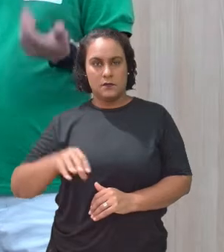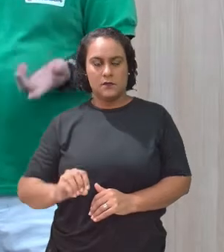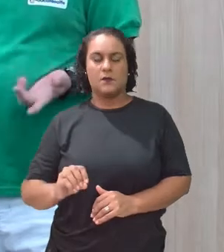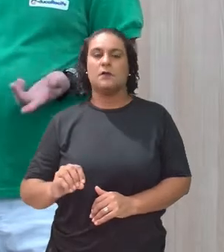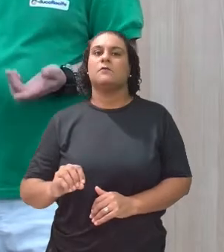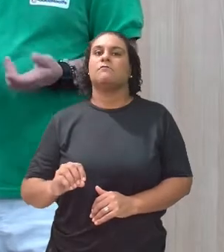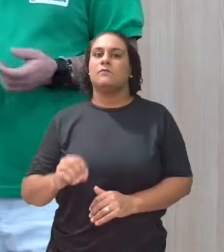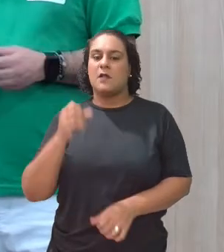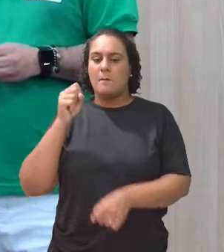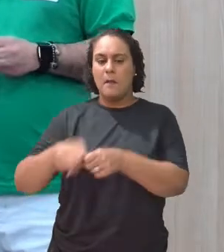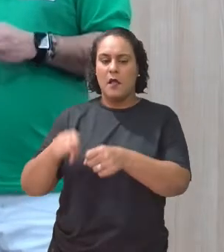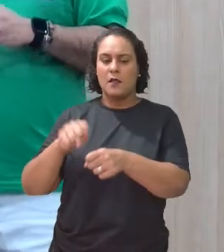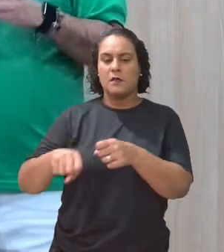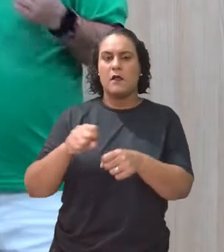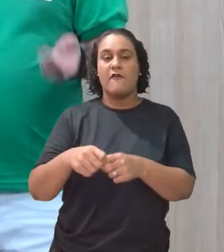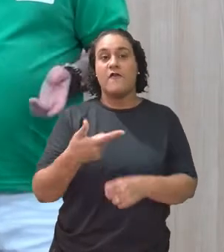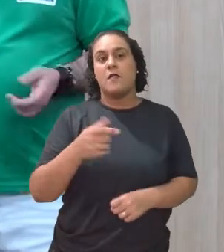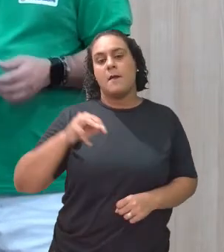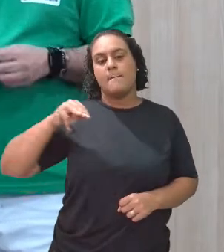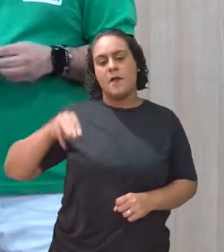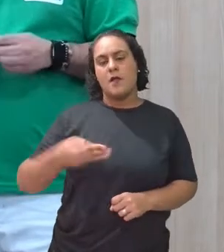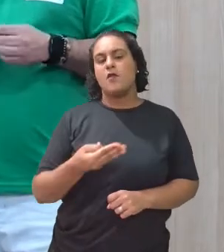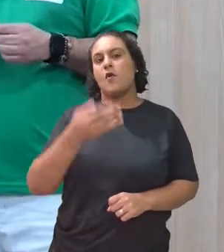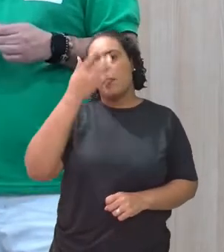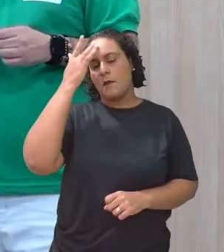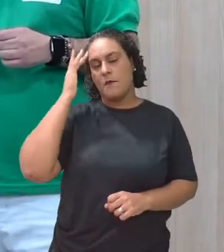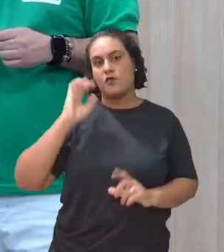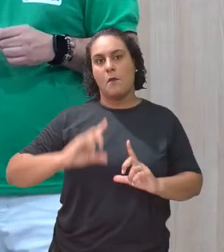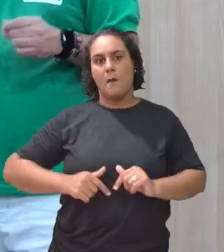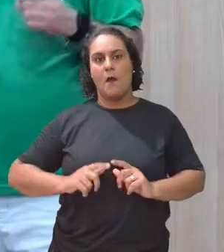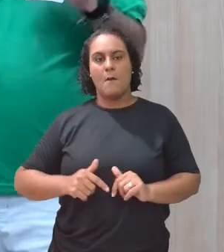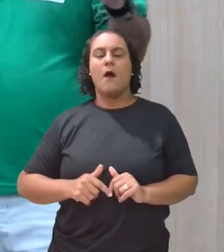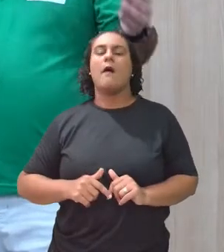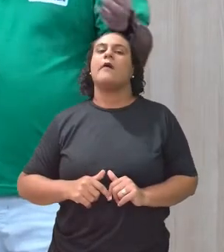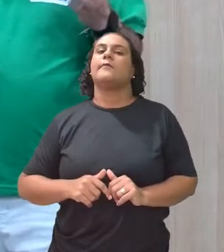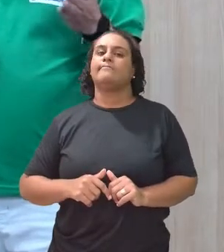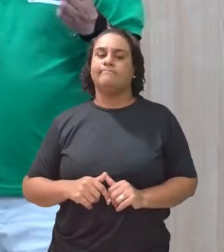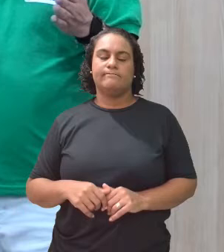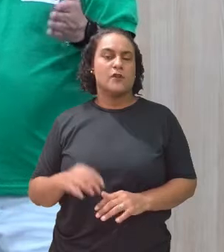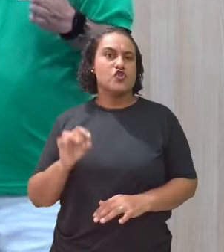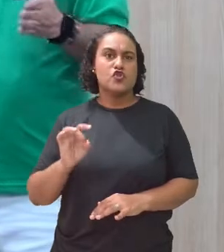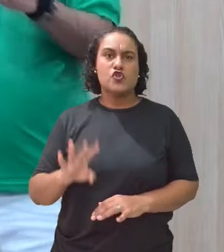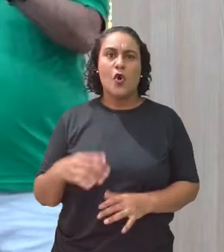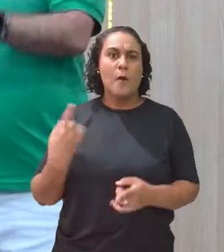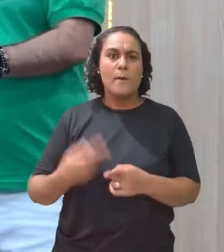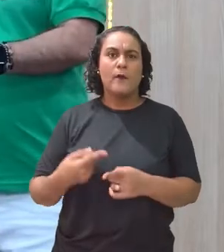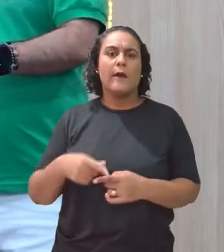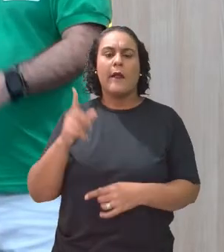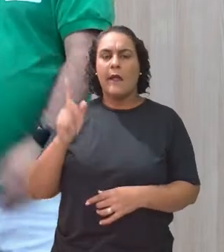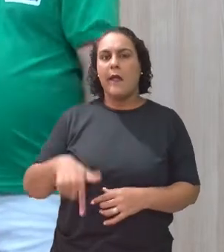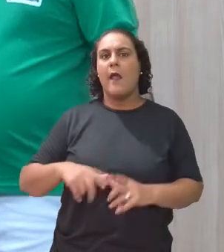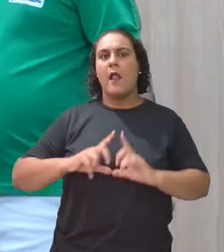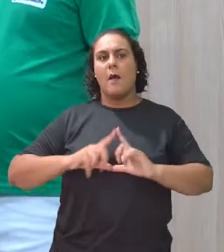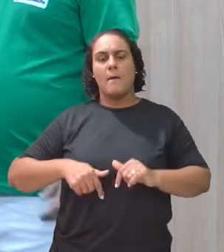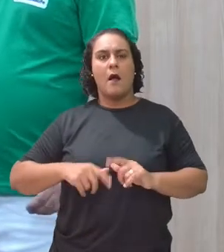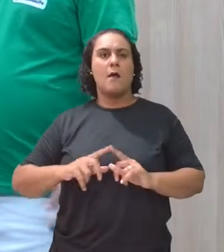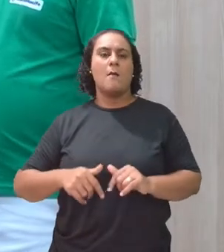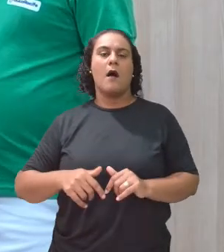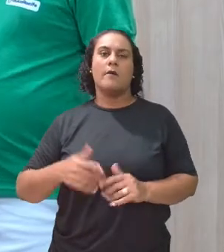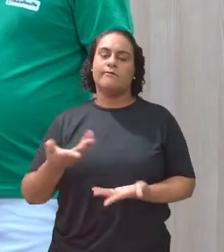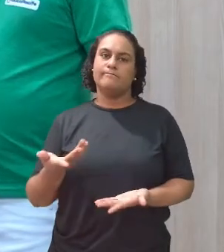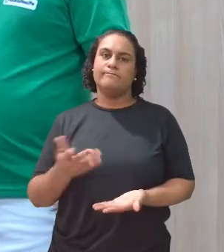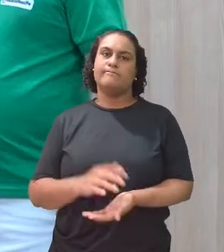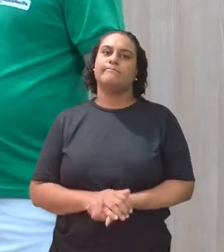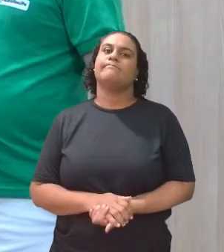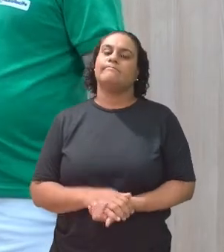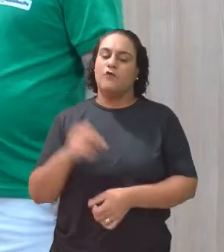de judeus, né? Foram assassinados pelo regime nazista apenas pelo fato de serem judeus, né? Então, foram